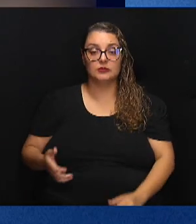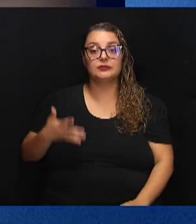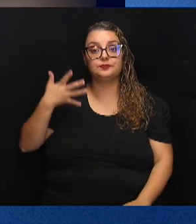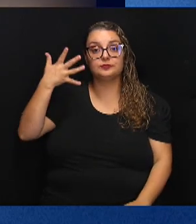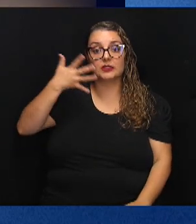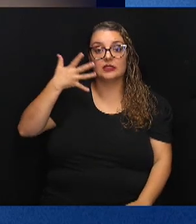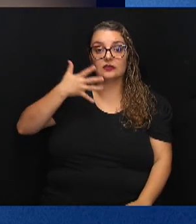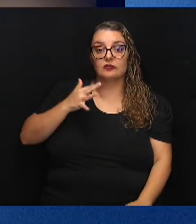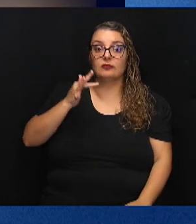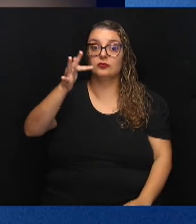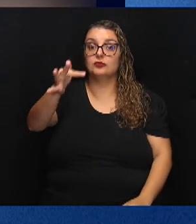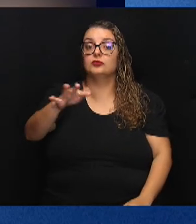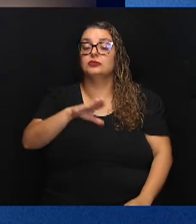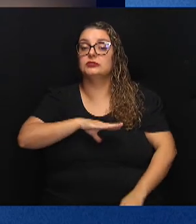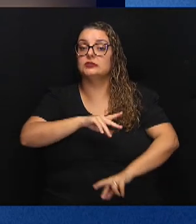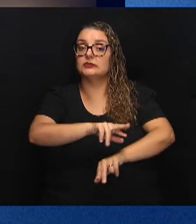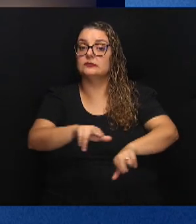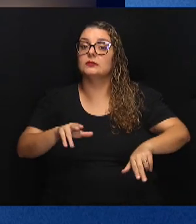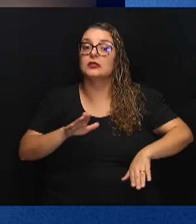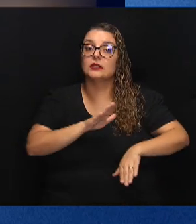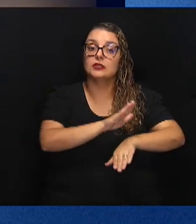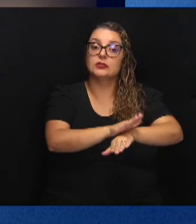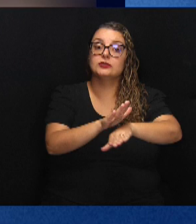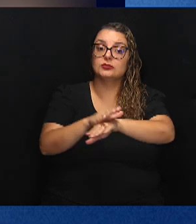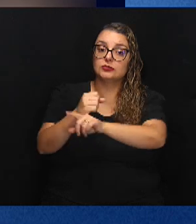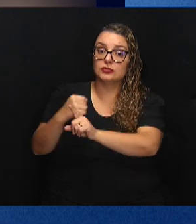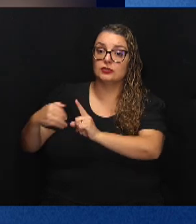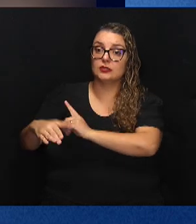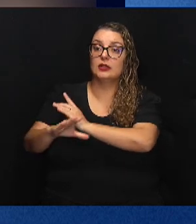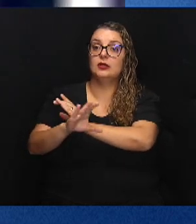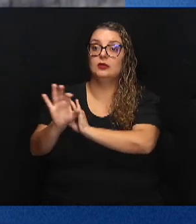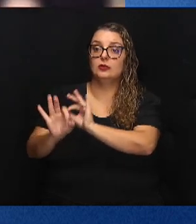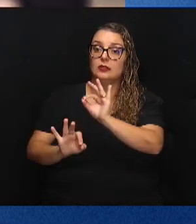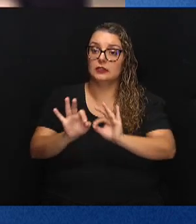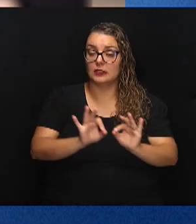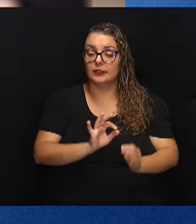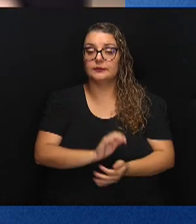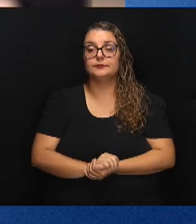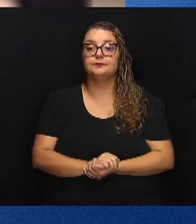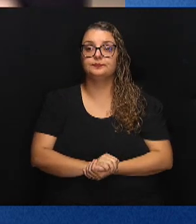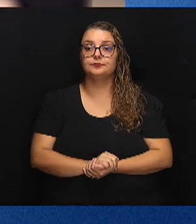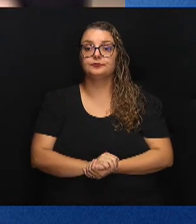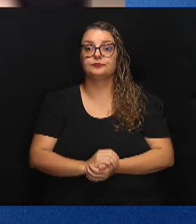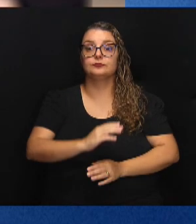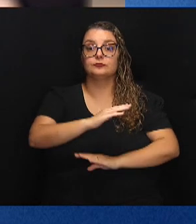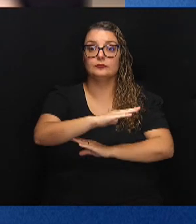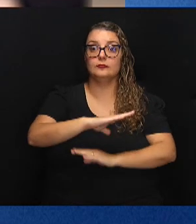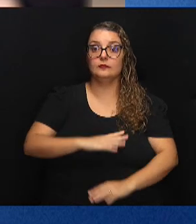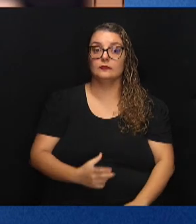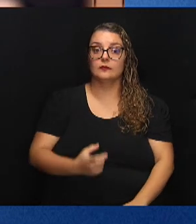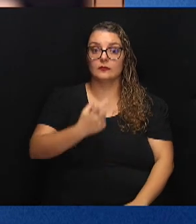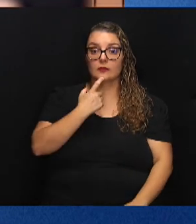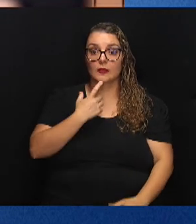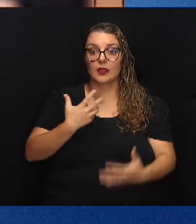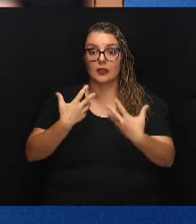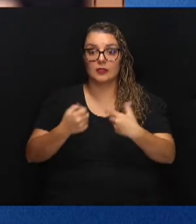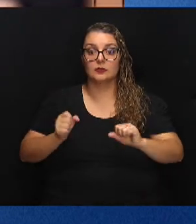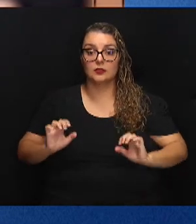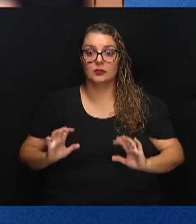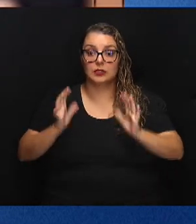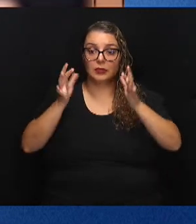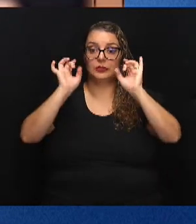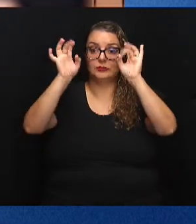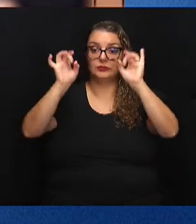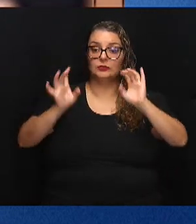Cidades e as contribuições da sociedade civil organizada. Câmara de Campinas cedia evento